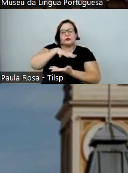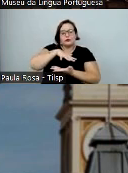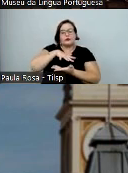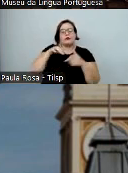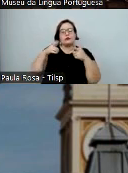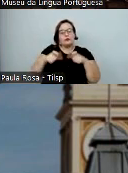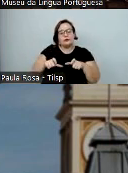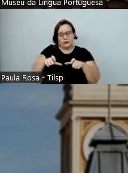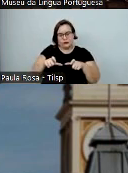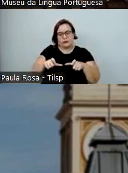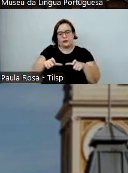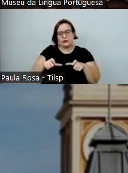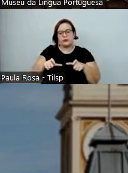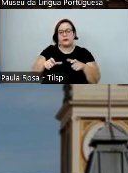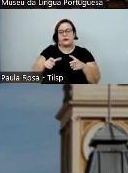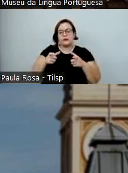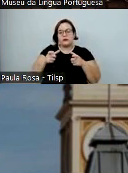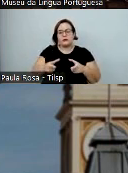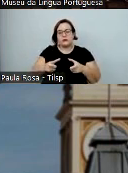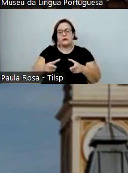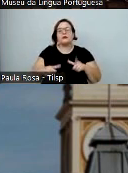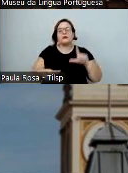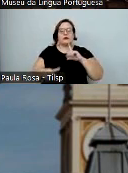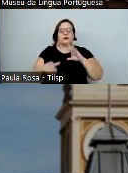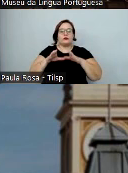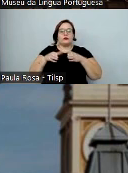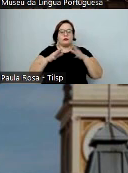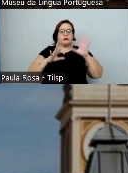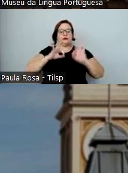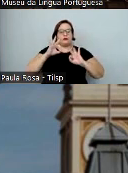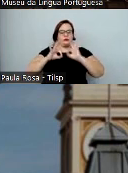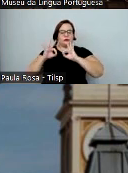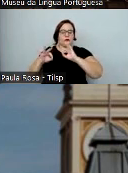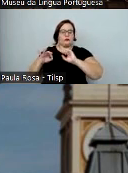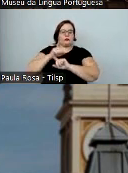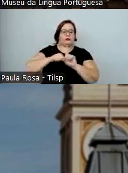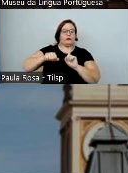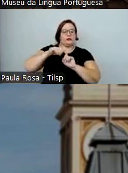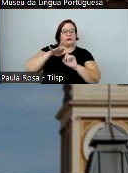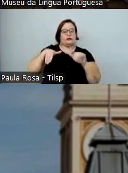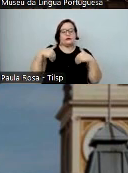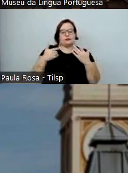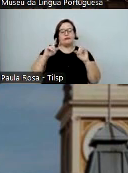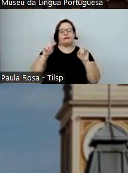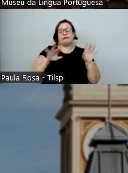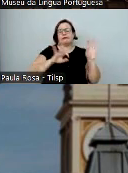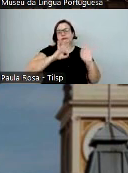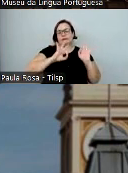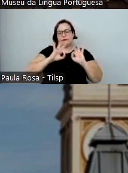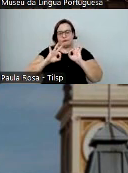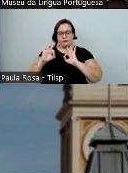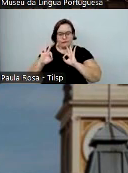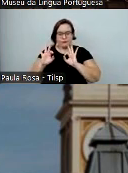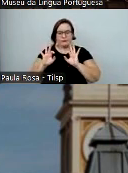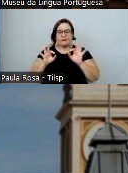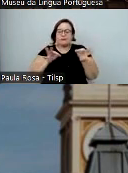tem essa essa equipe de articulação social aqui então é uma coisa da articulação que articula